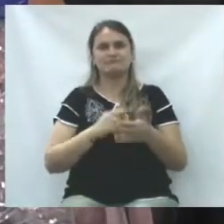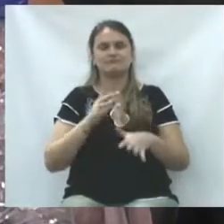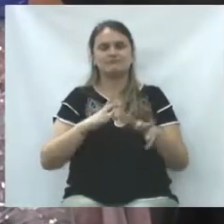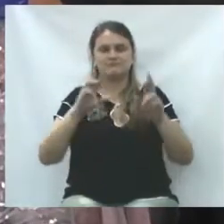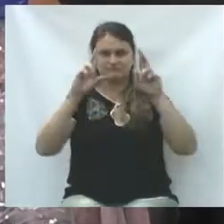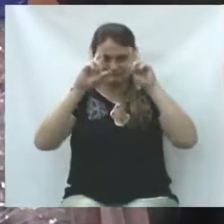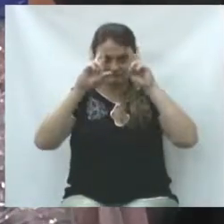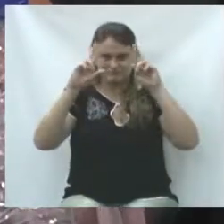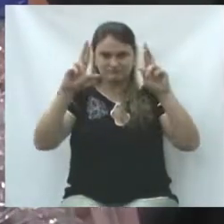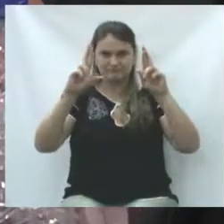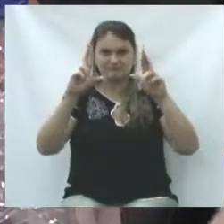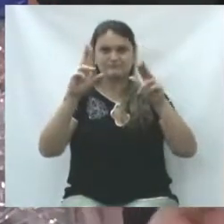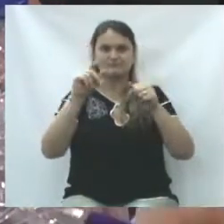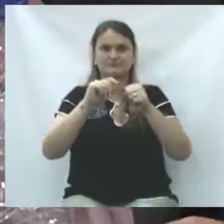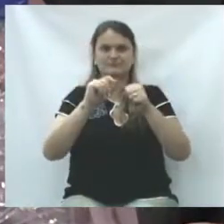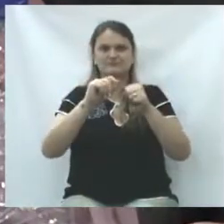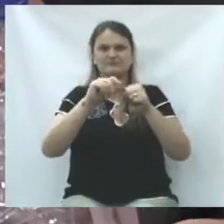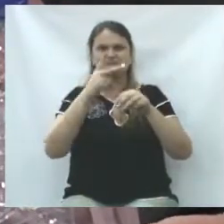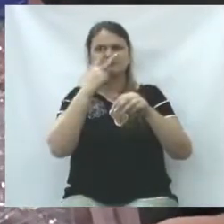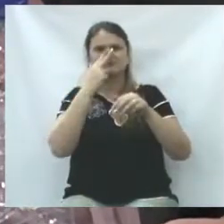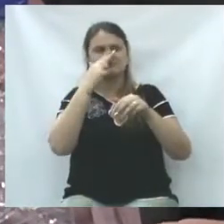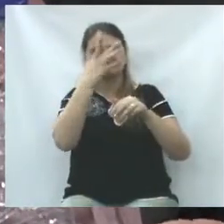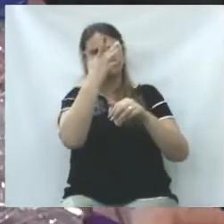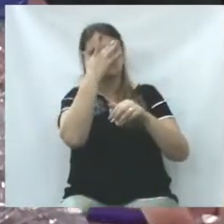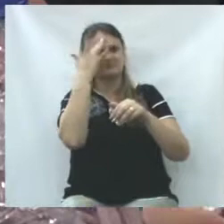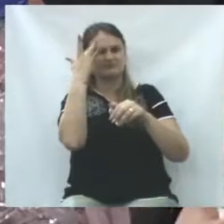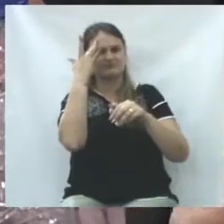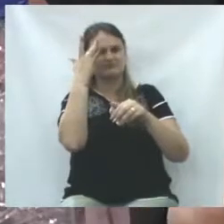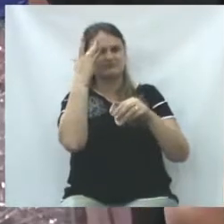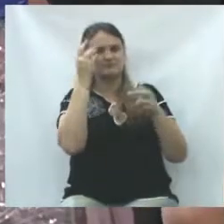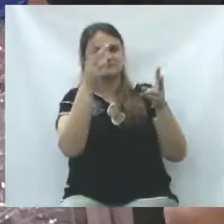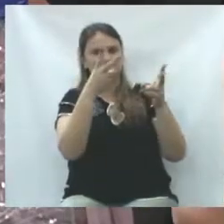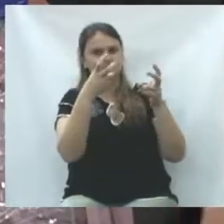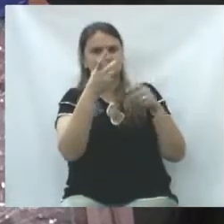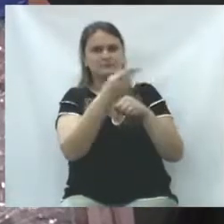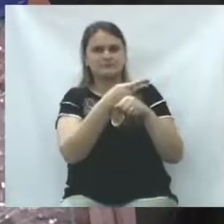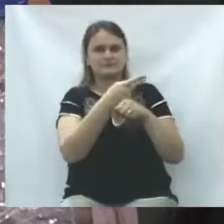com que as pessoas que lá buscam conhecimento se